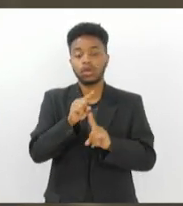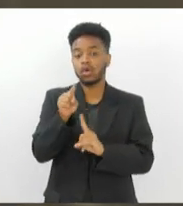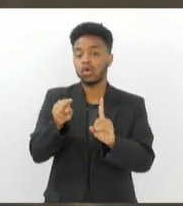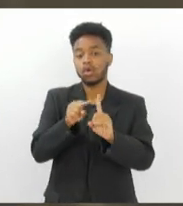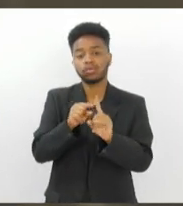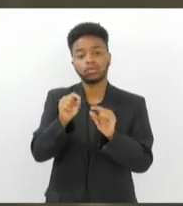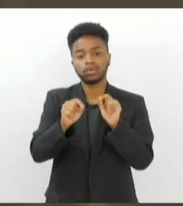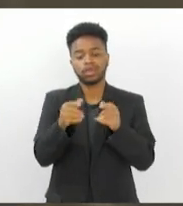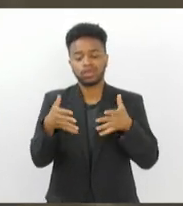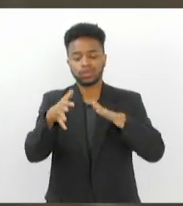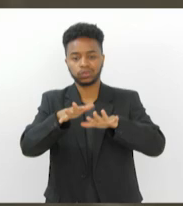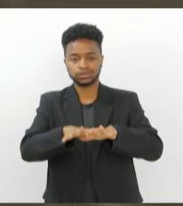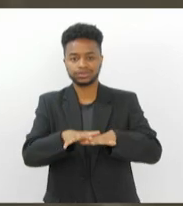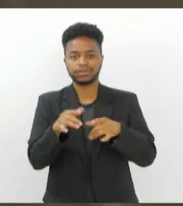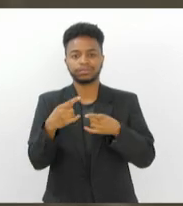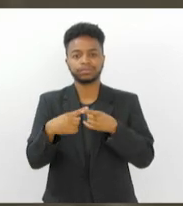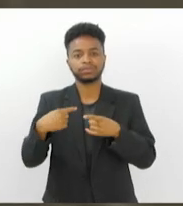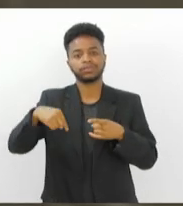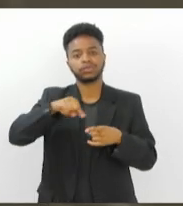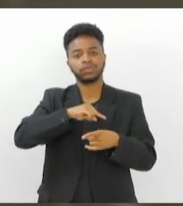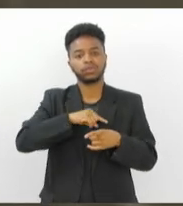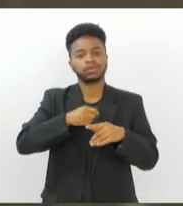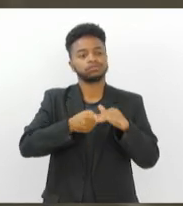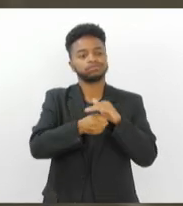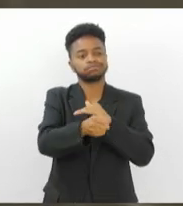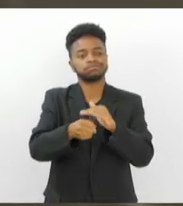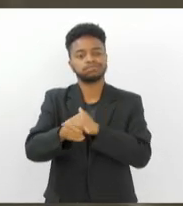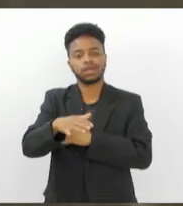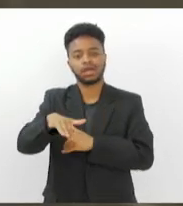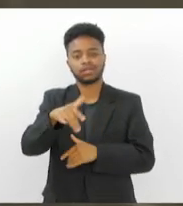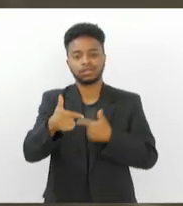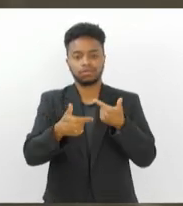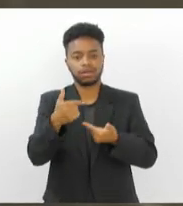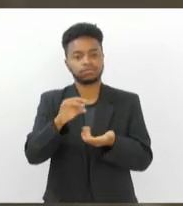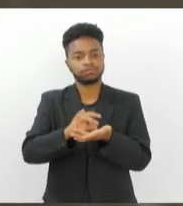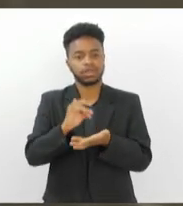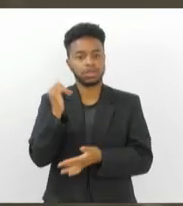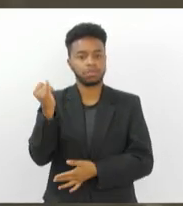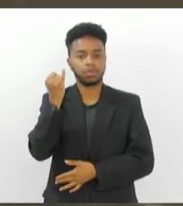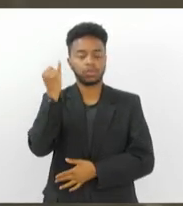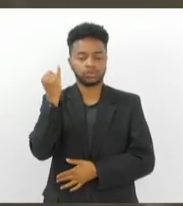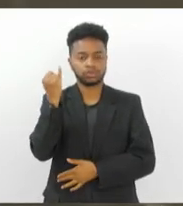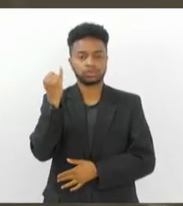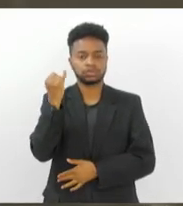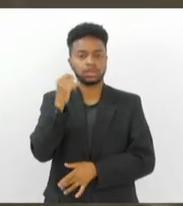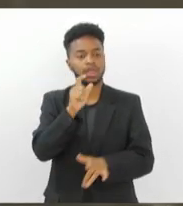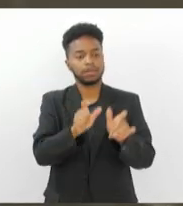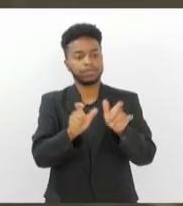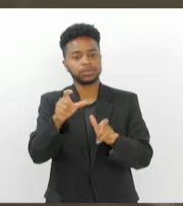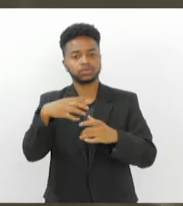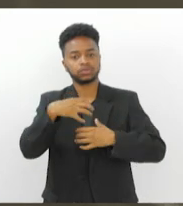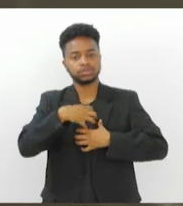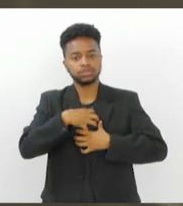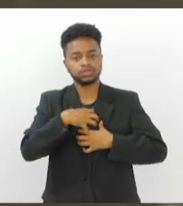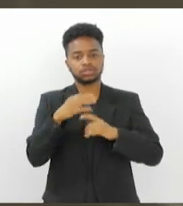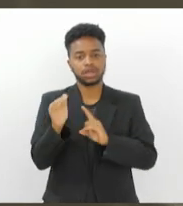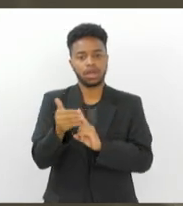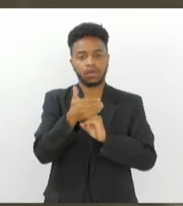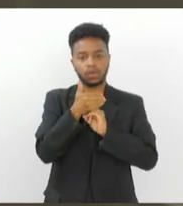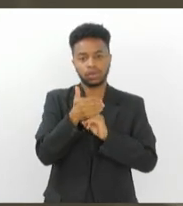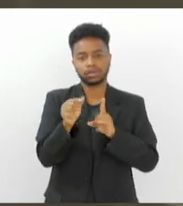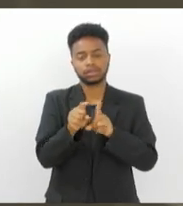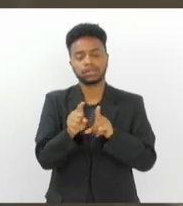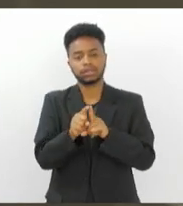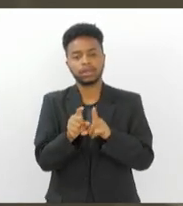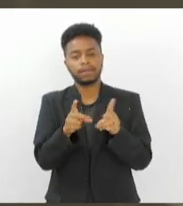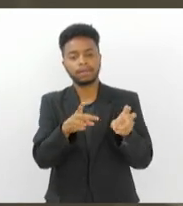inclusão da gente colocar no mercado de trabalho que vai ser muito importante essas pessoas se sentirem acolhidas e ver